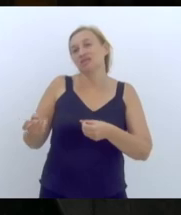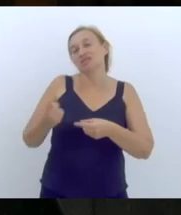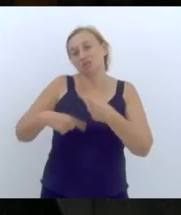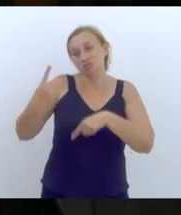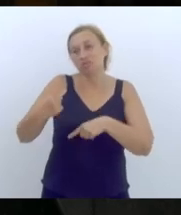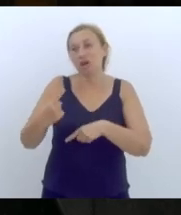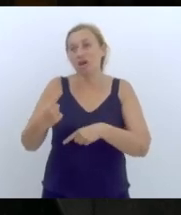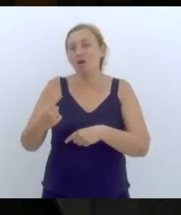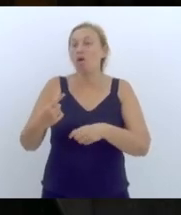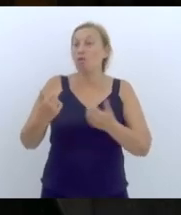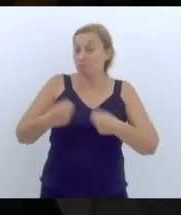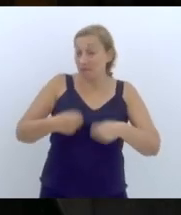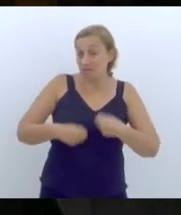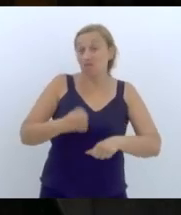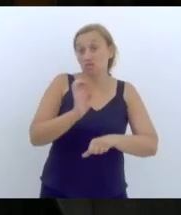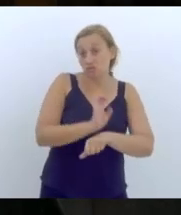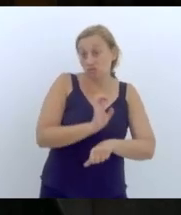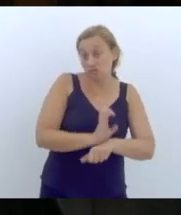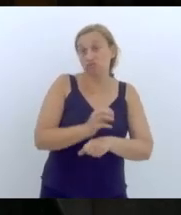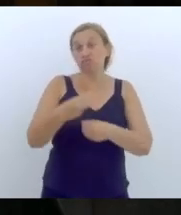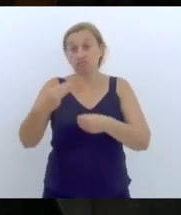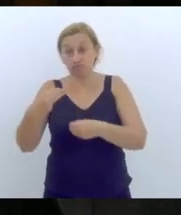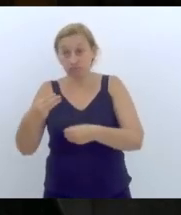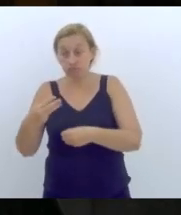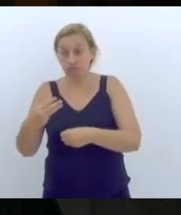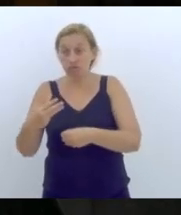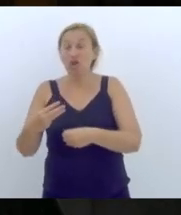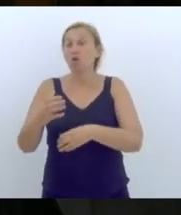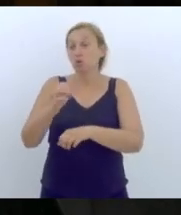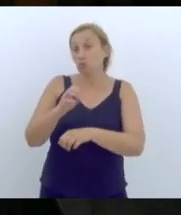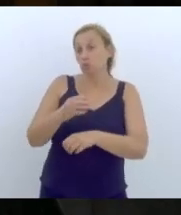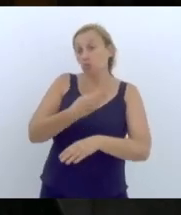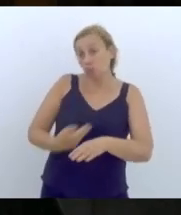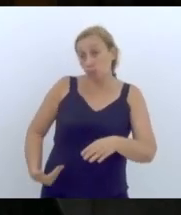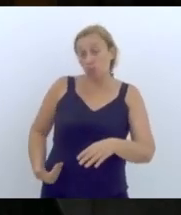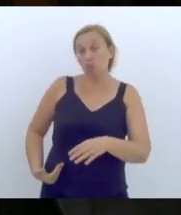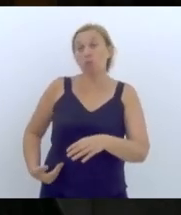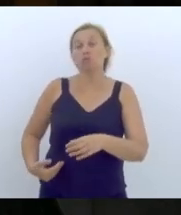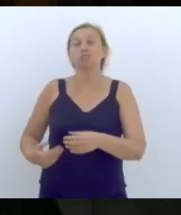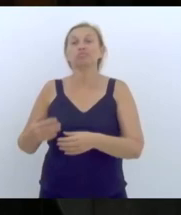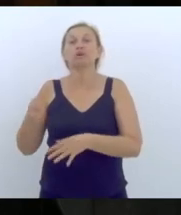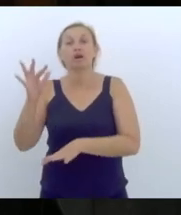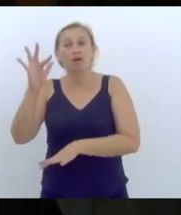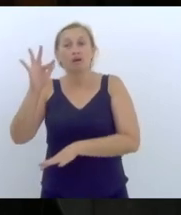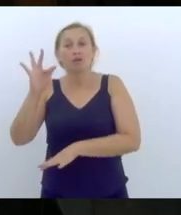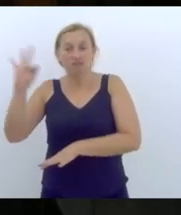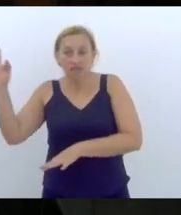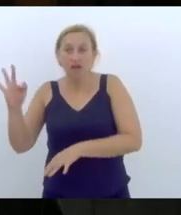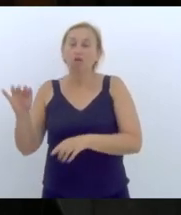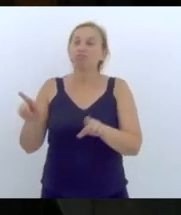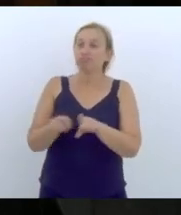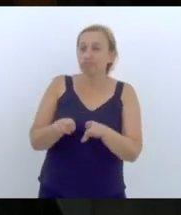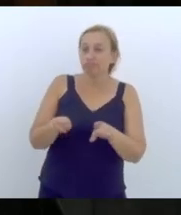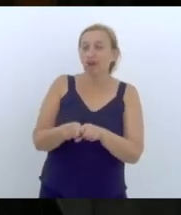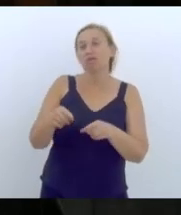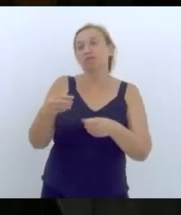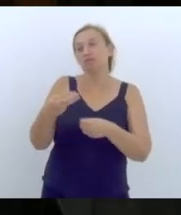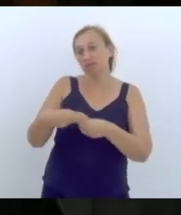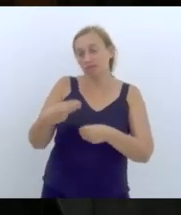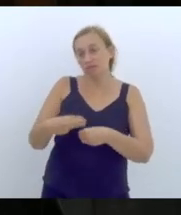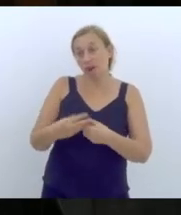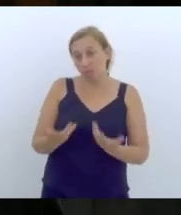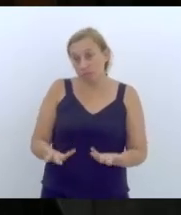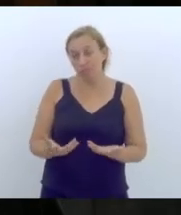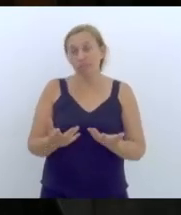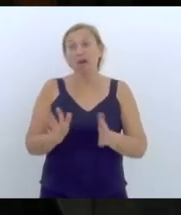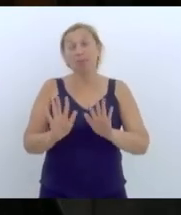governo do estado e precisa também, como Vossa Excelência falou ali, do governo municipal, né, que vem aí deixando muito a